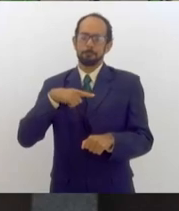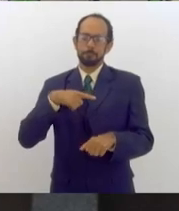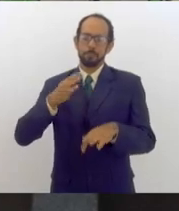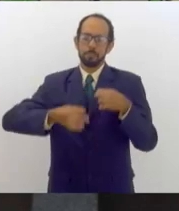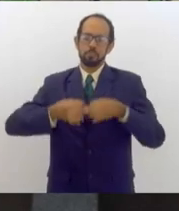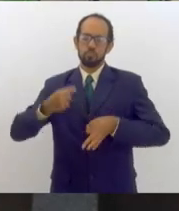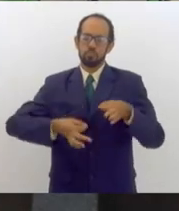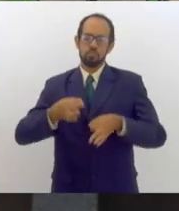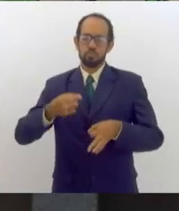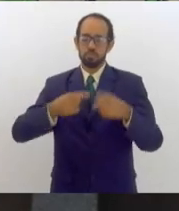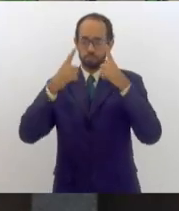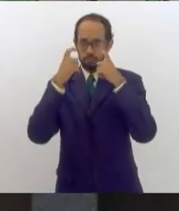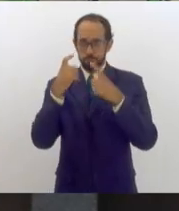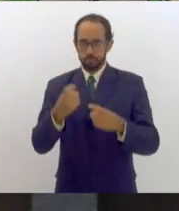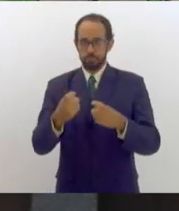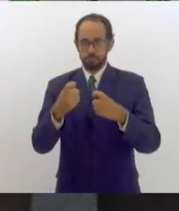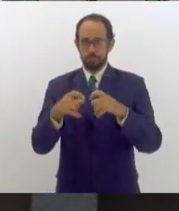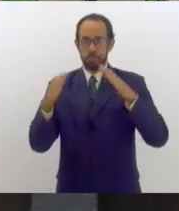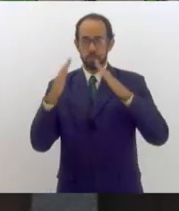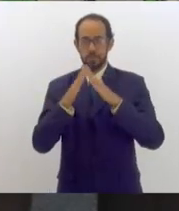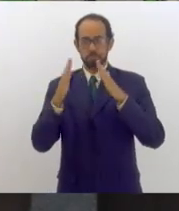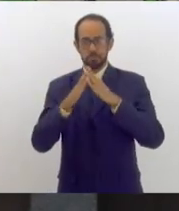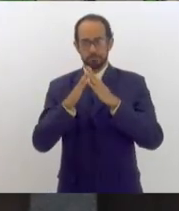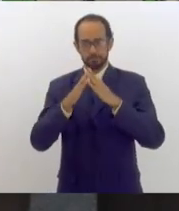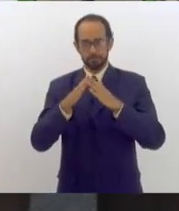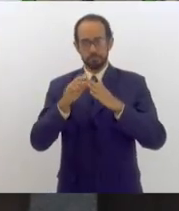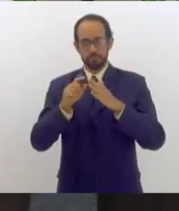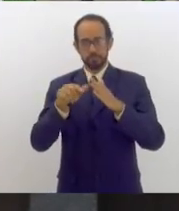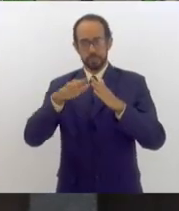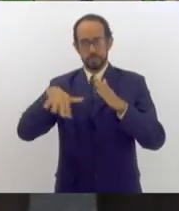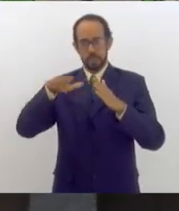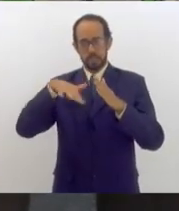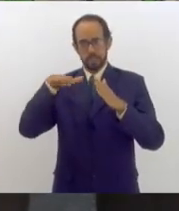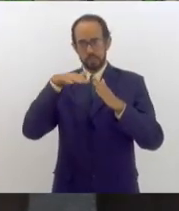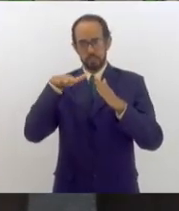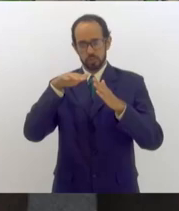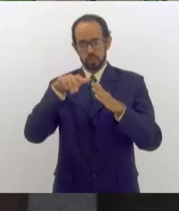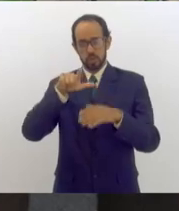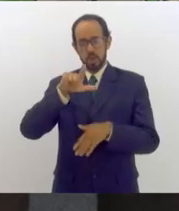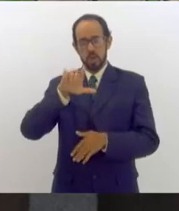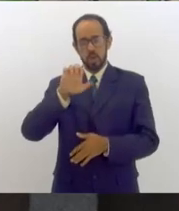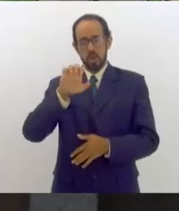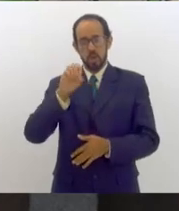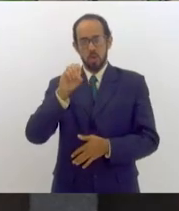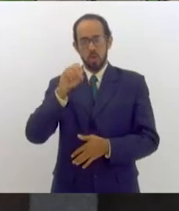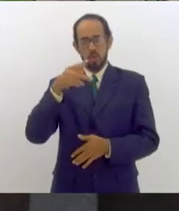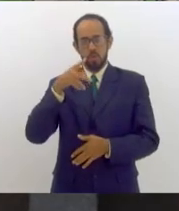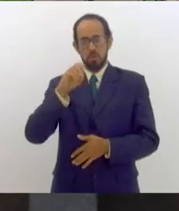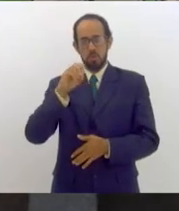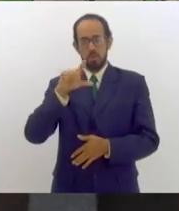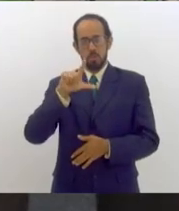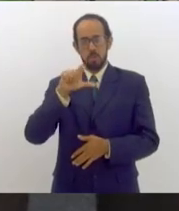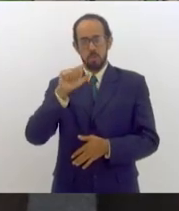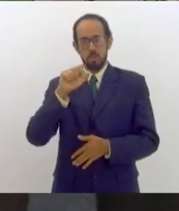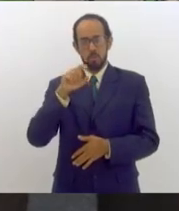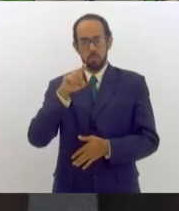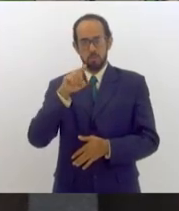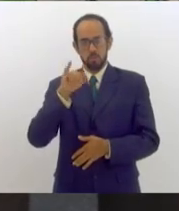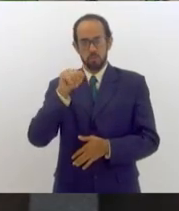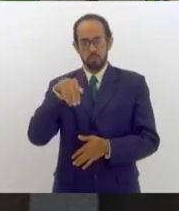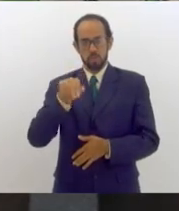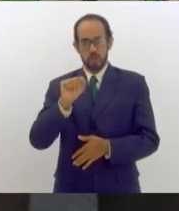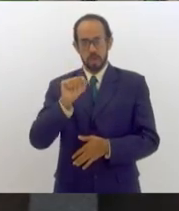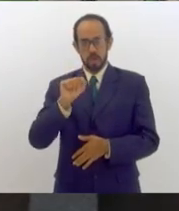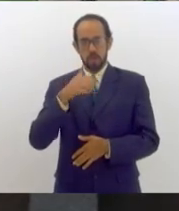da violência doméstica exatamente na região da Leopoldina eu quero enfatizar aqui a fala